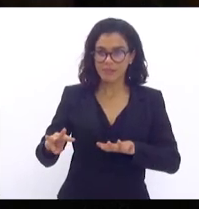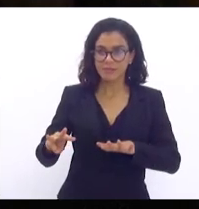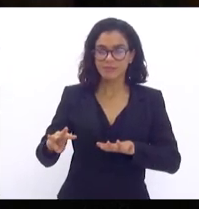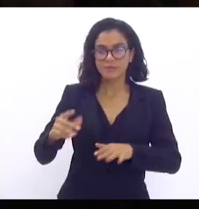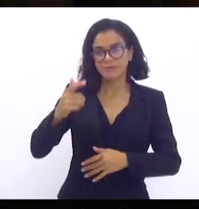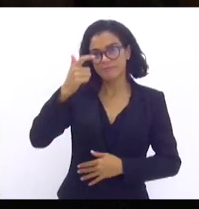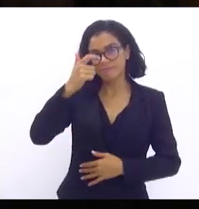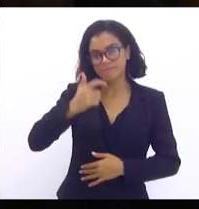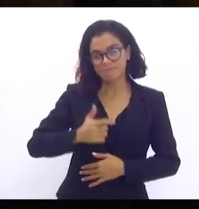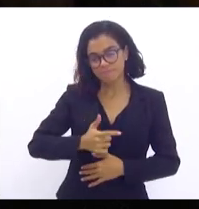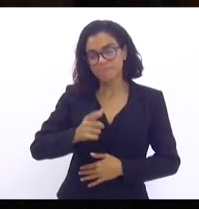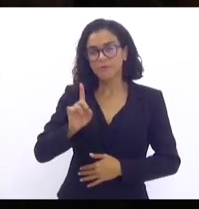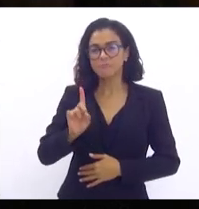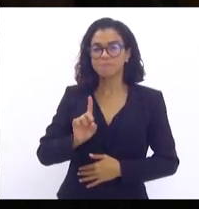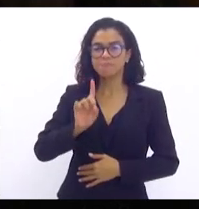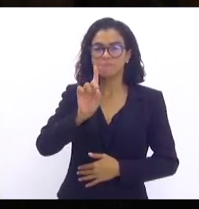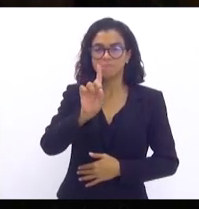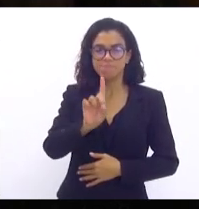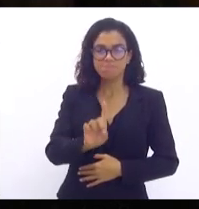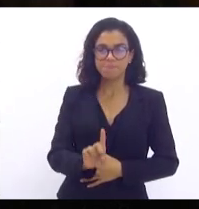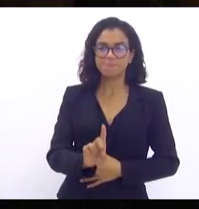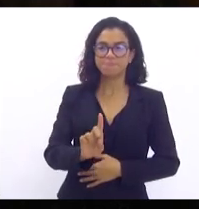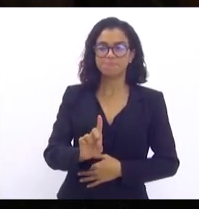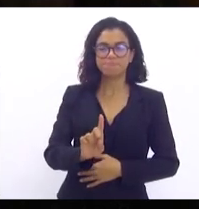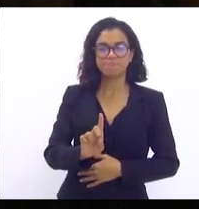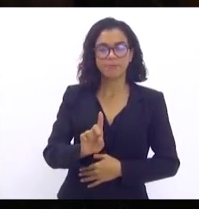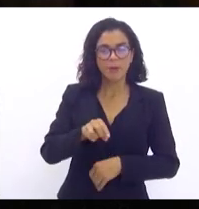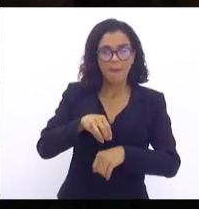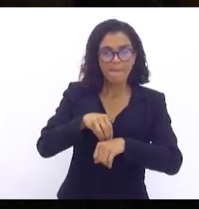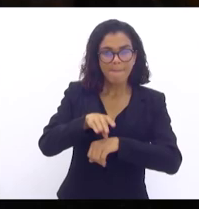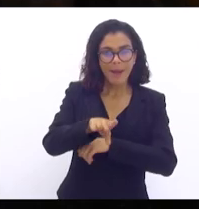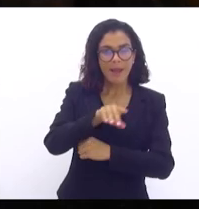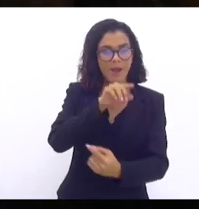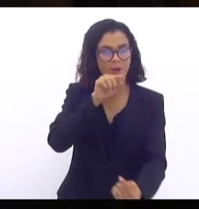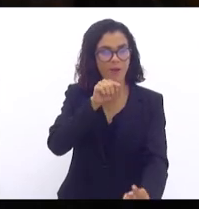aqui de uma forma bastante objetiva,